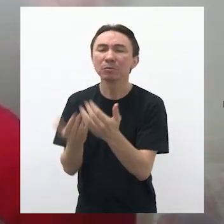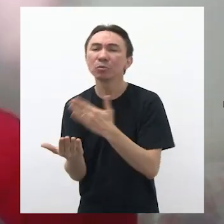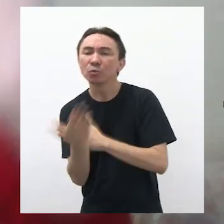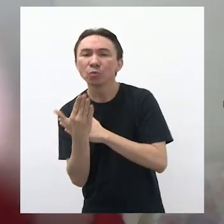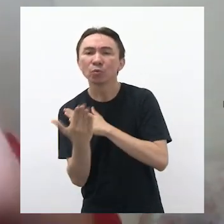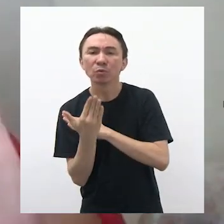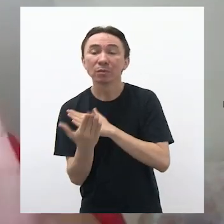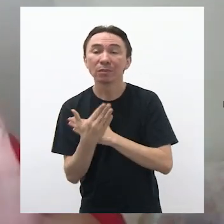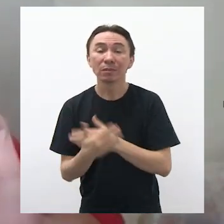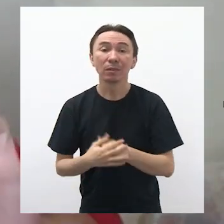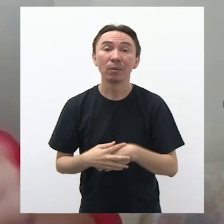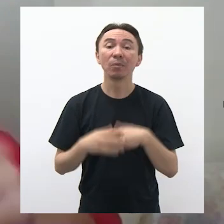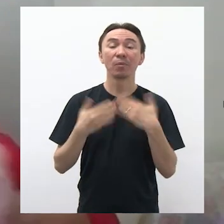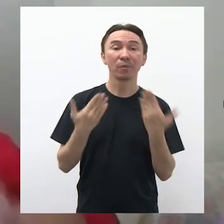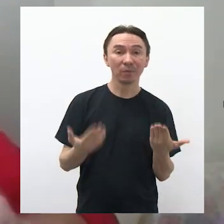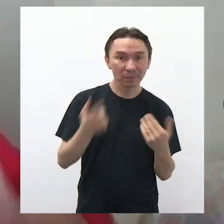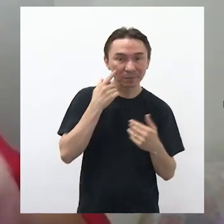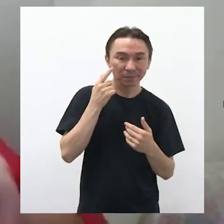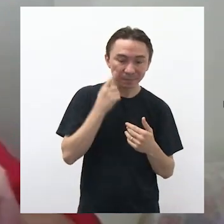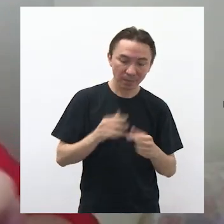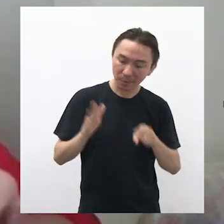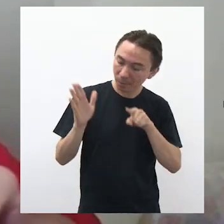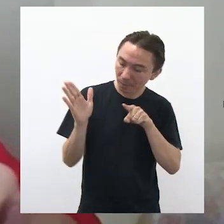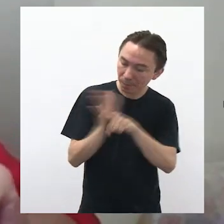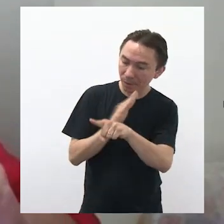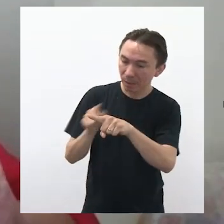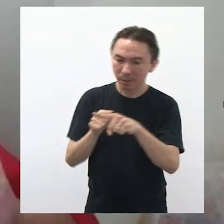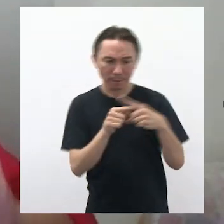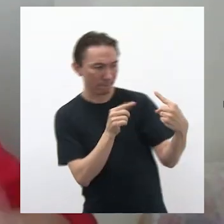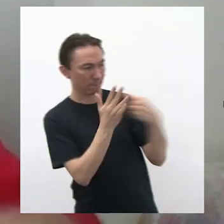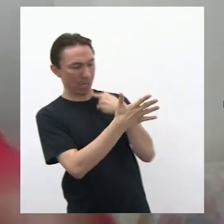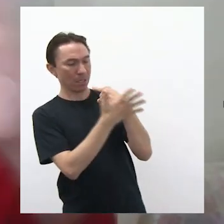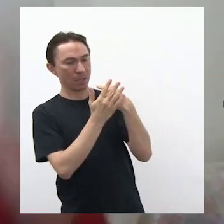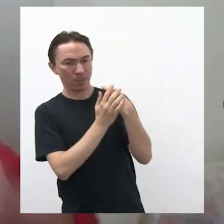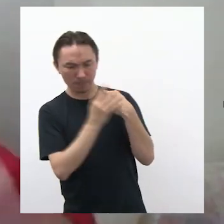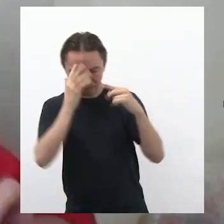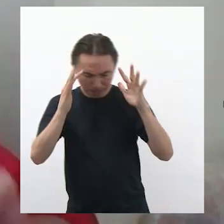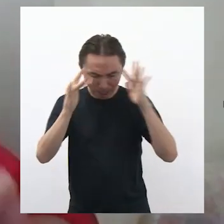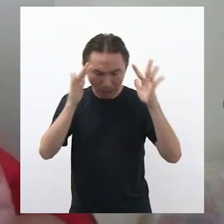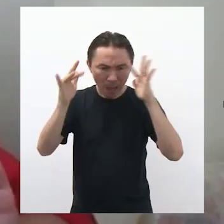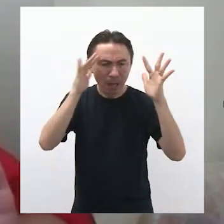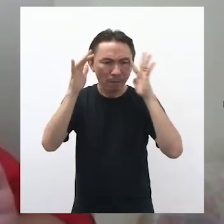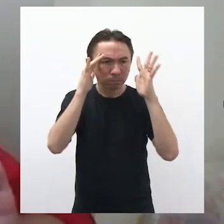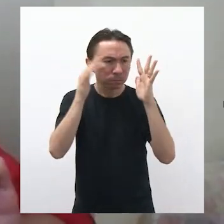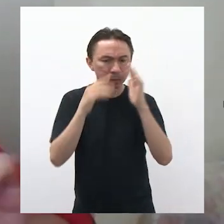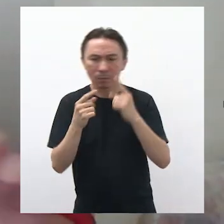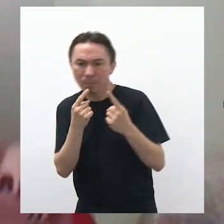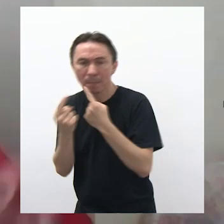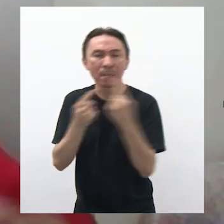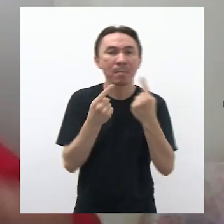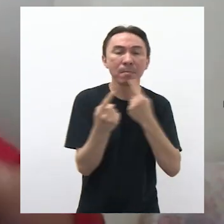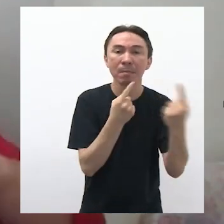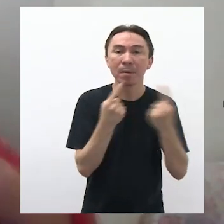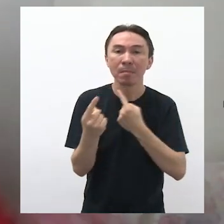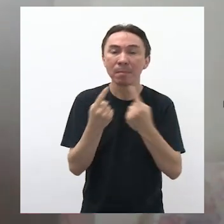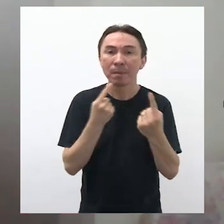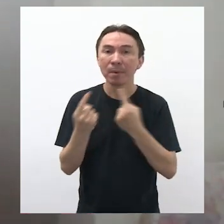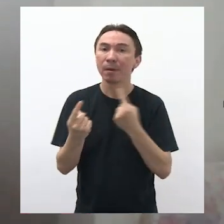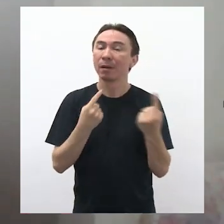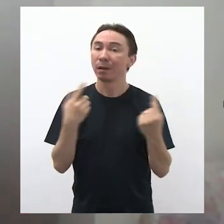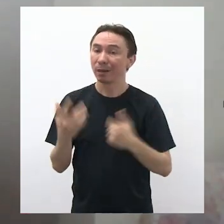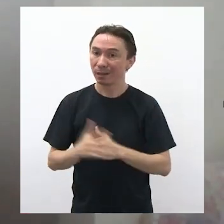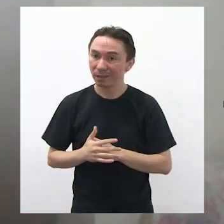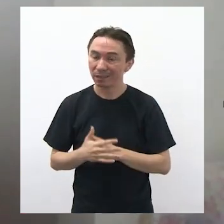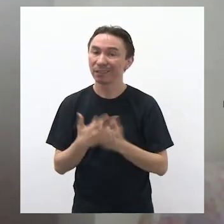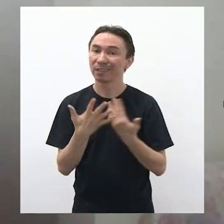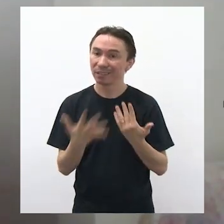trago perguntas que garantem a problematização. Então, nesta situação de aprendizagem, eu tenho